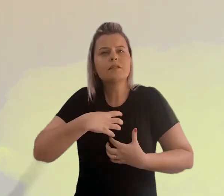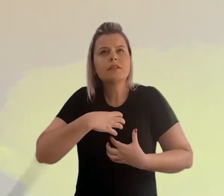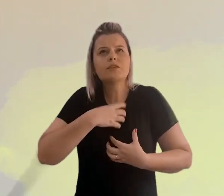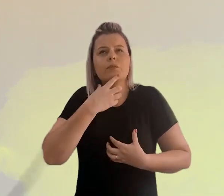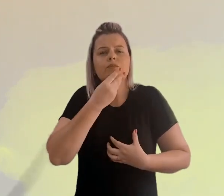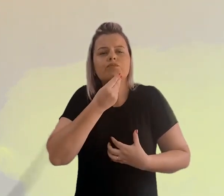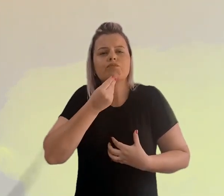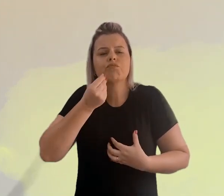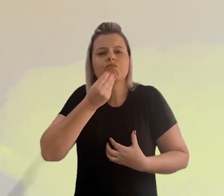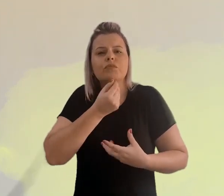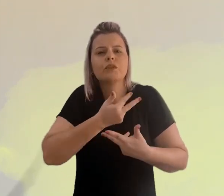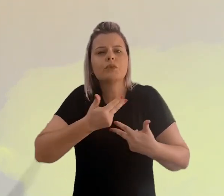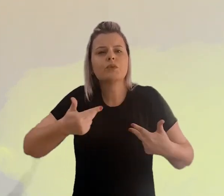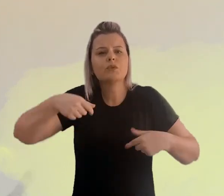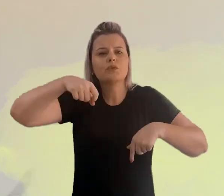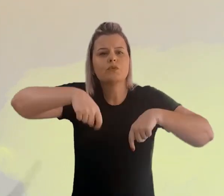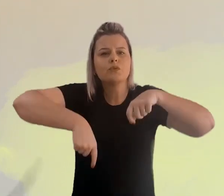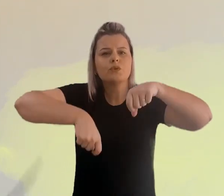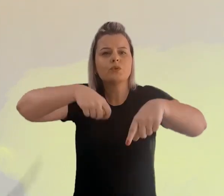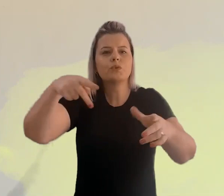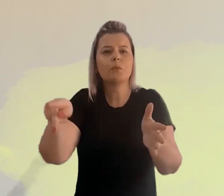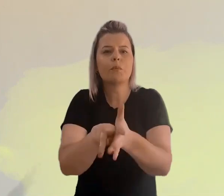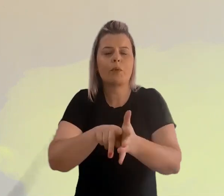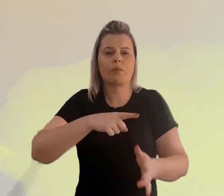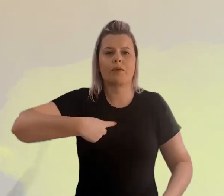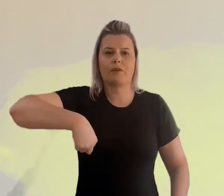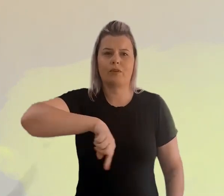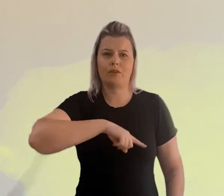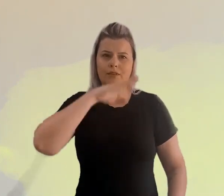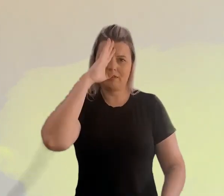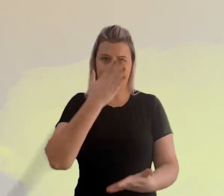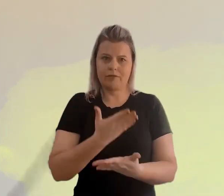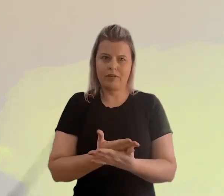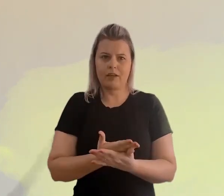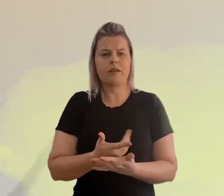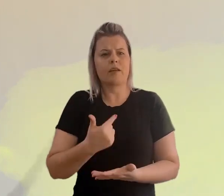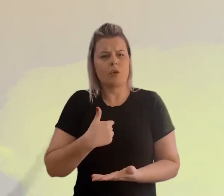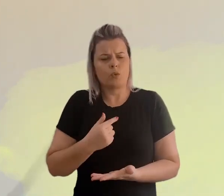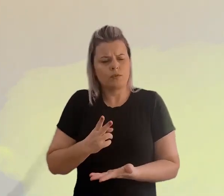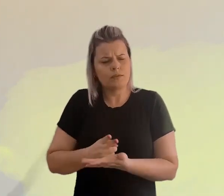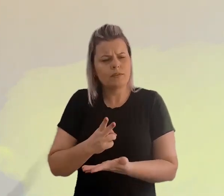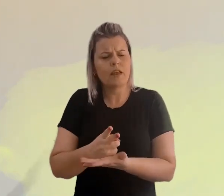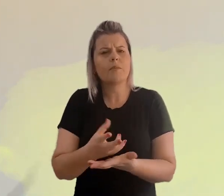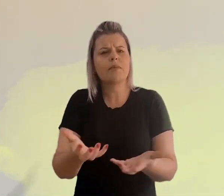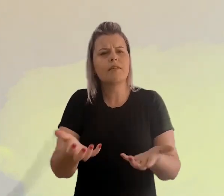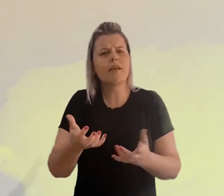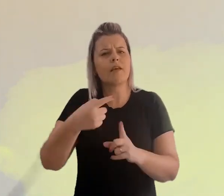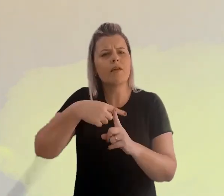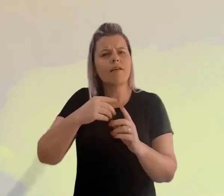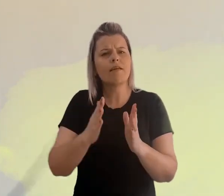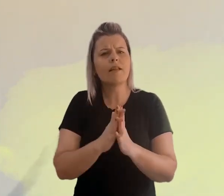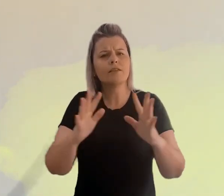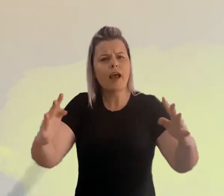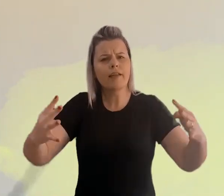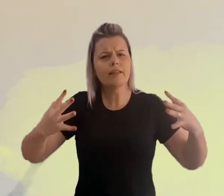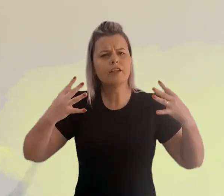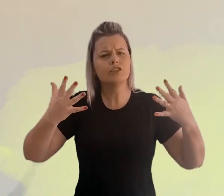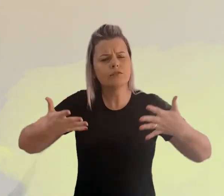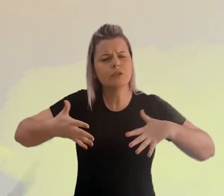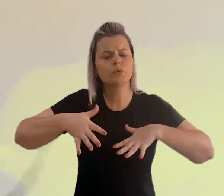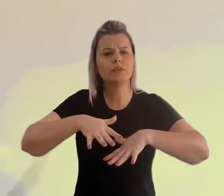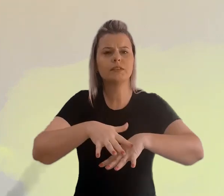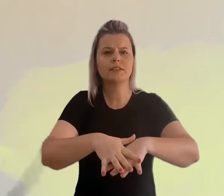possa saborear a doçura dos frutos que a nossa fé produz. Temos buscado ser igreja